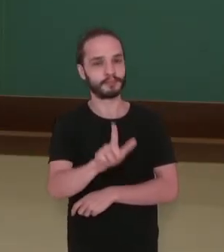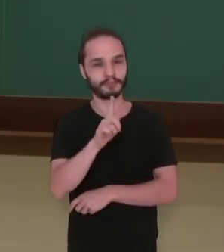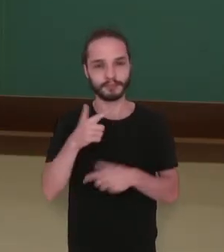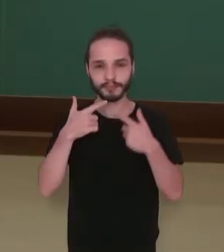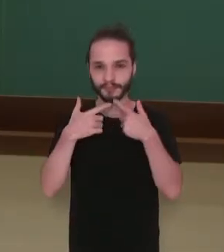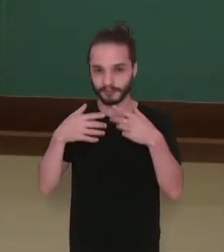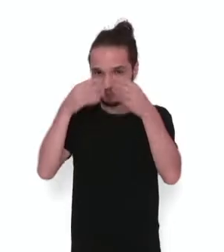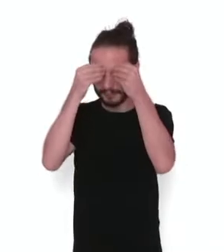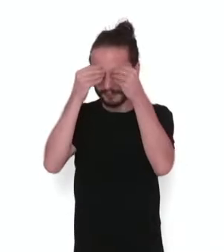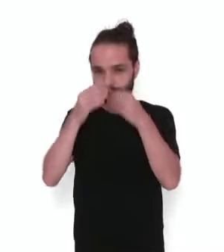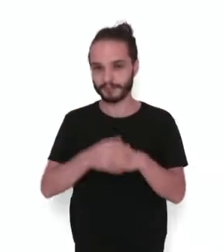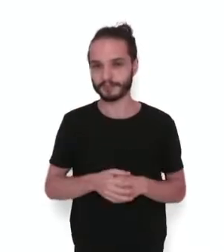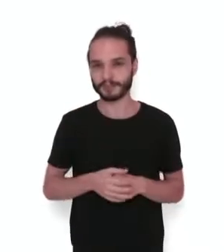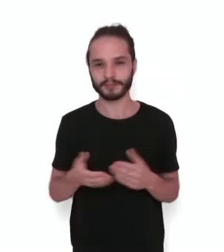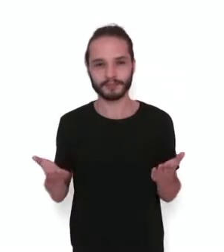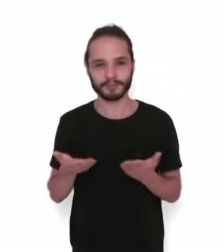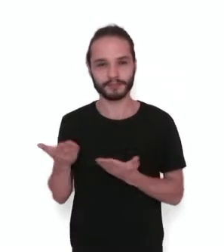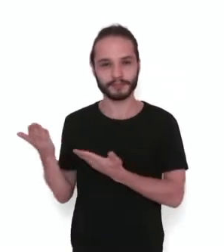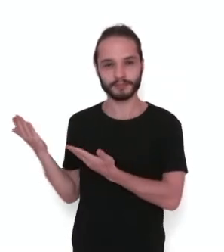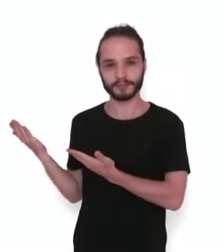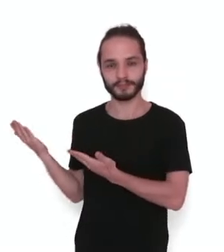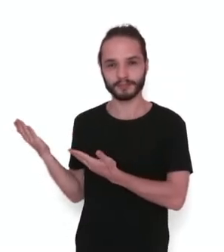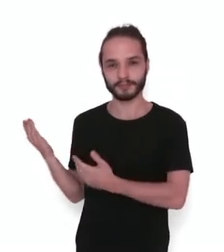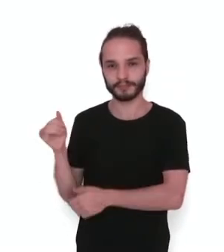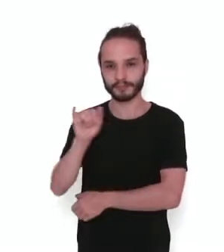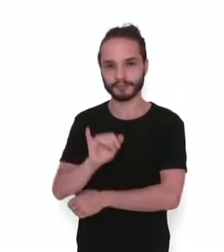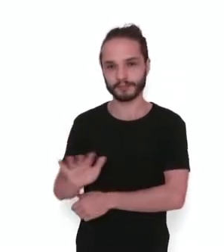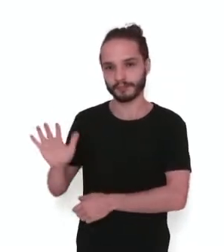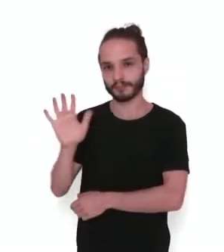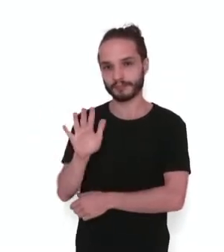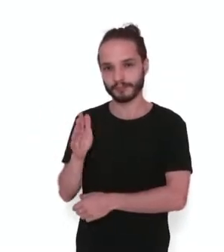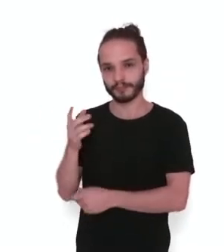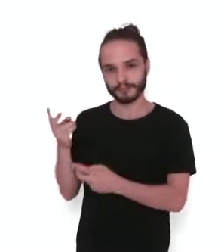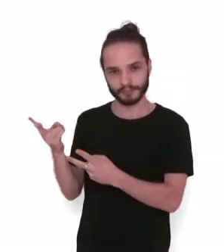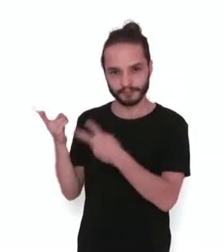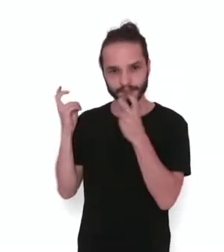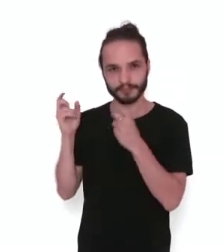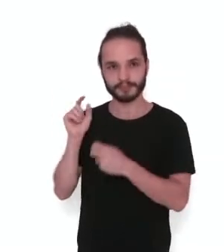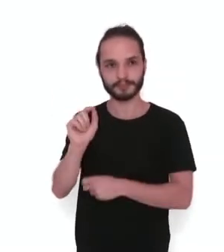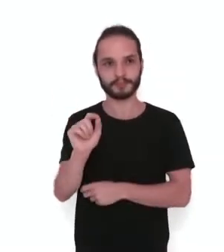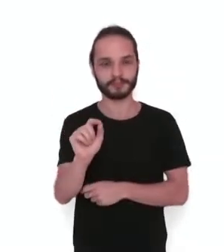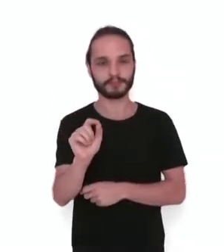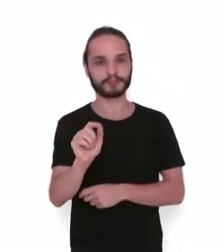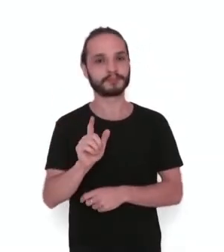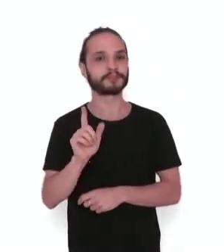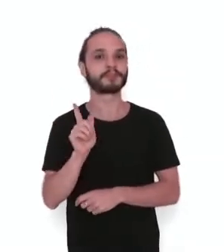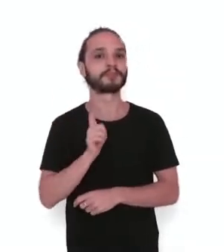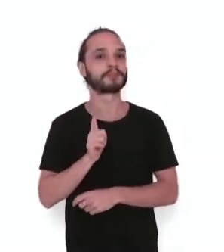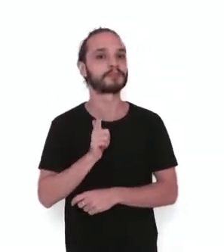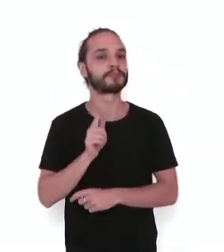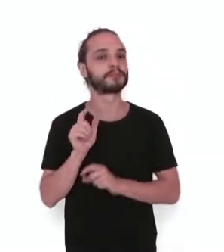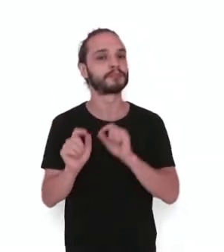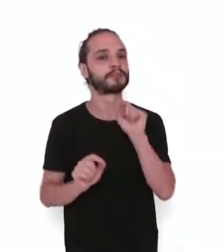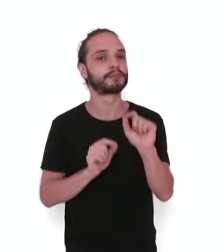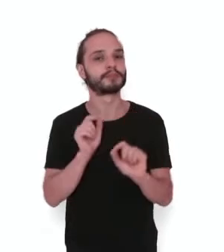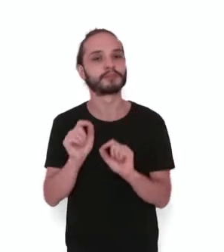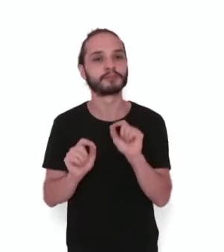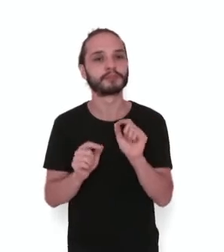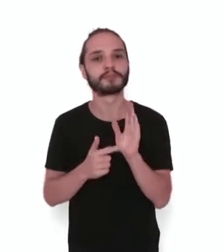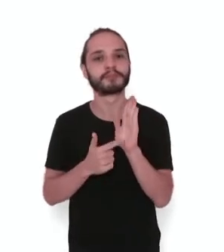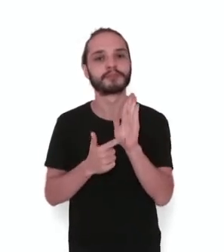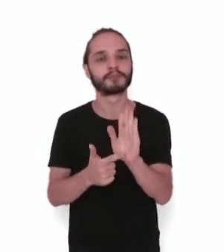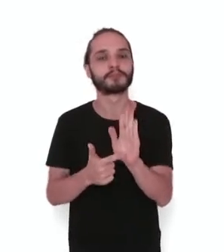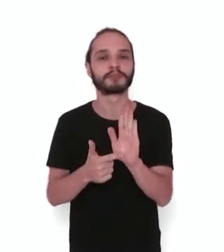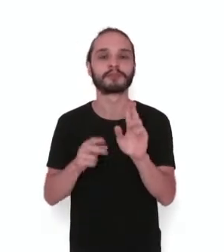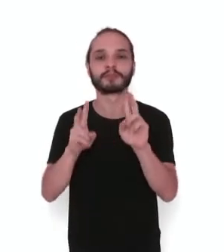essa imagem. Você consegue perceber que ela faz uma amostra sobre